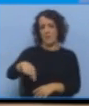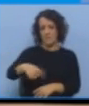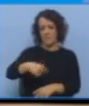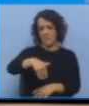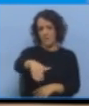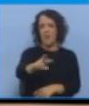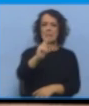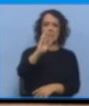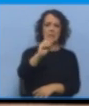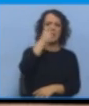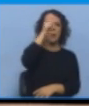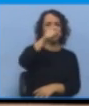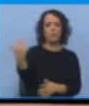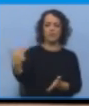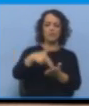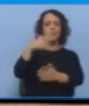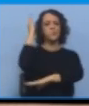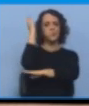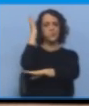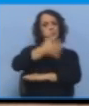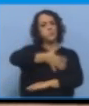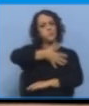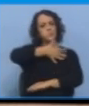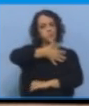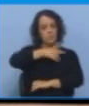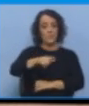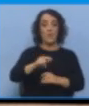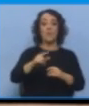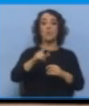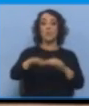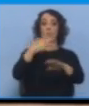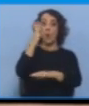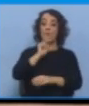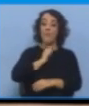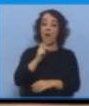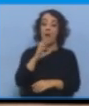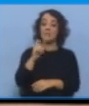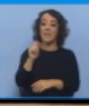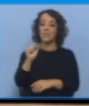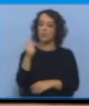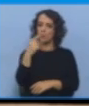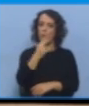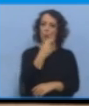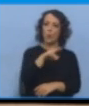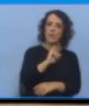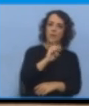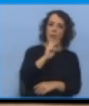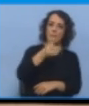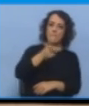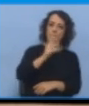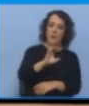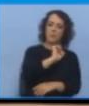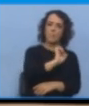palestrantes que vêm estar presentes neste congresso. O congresso não é da ACES, é da UNIAPAC. A UNIAPAC é